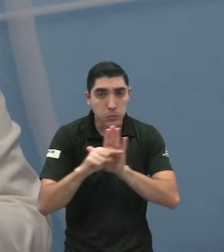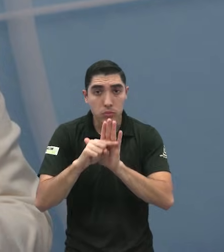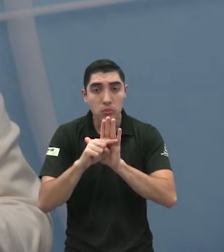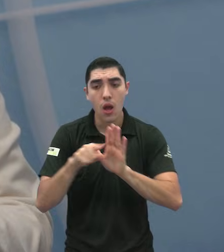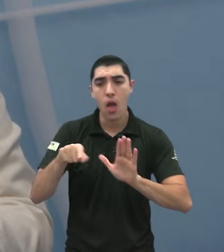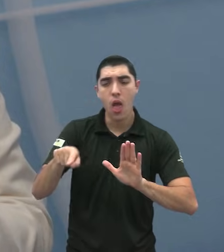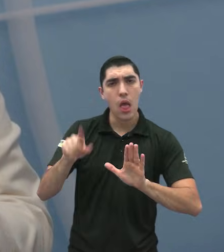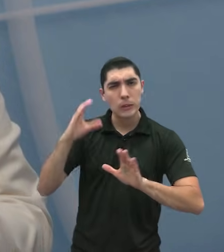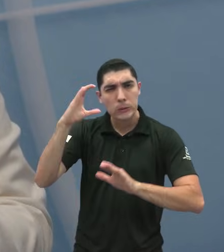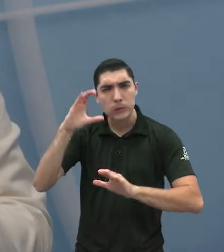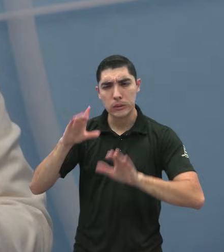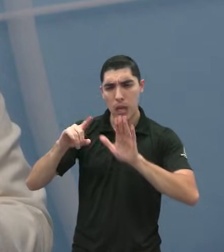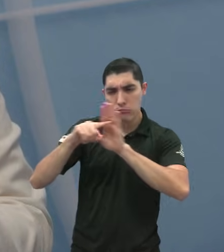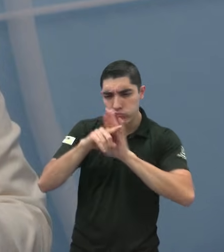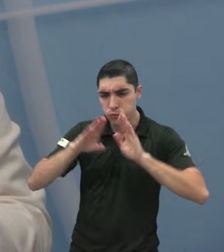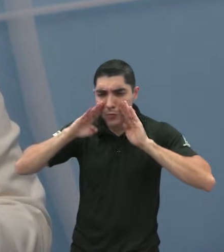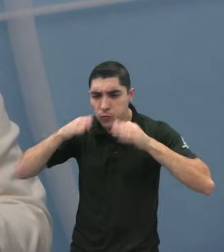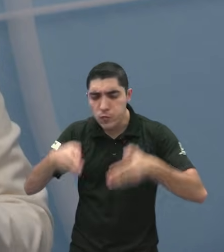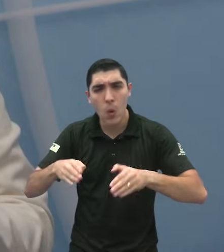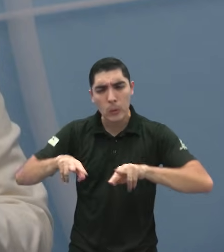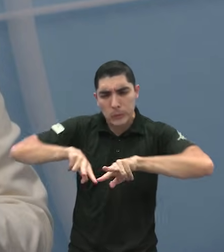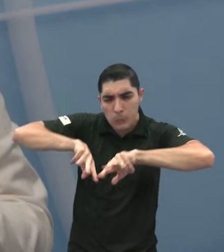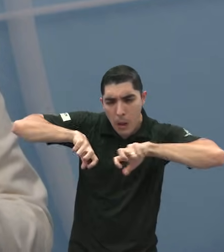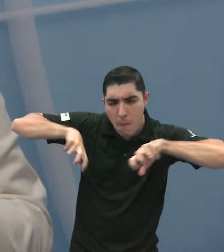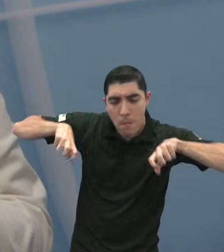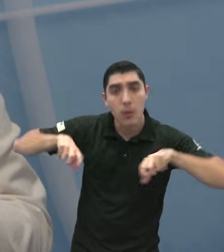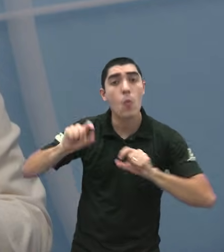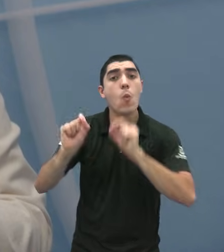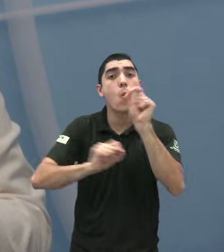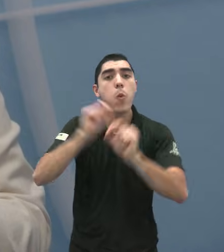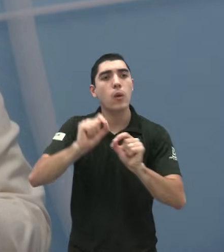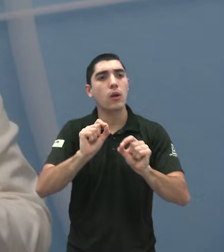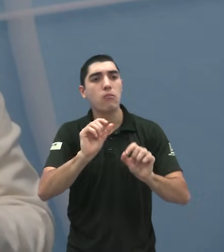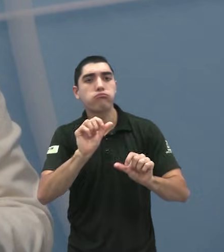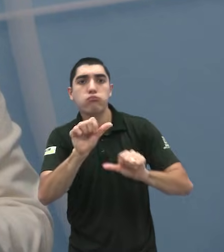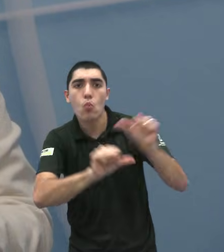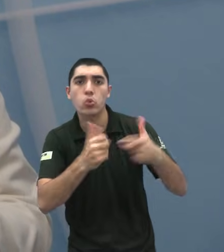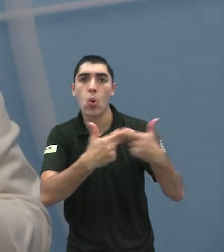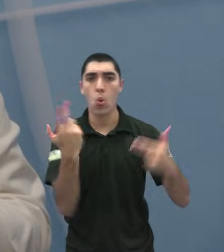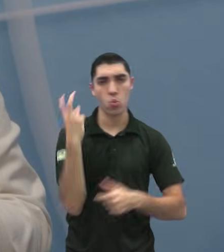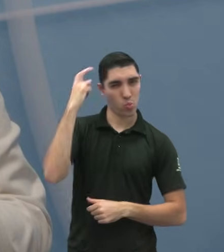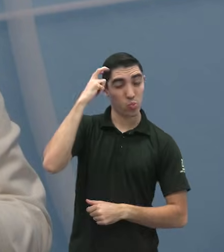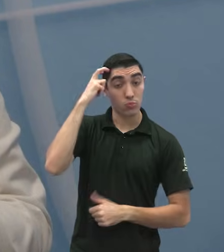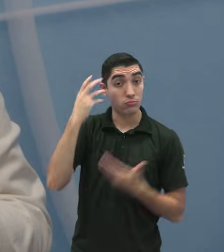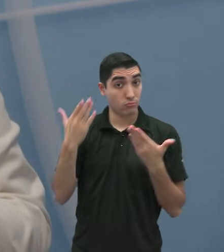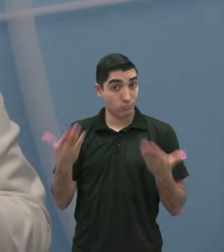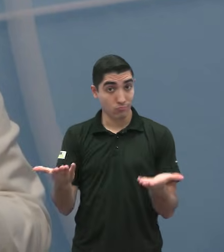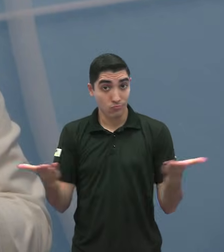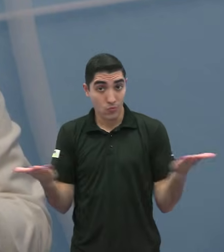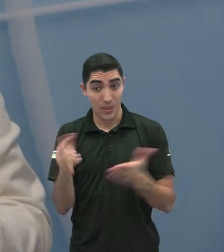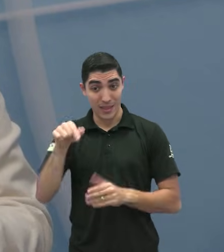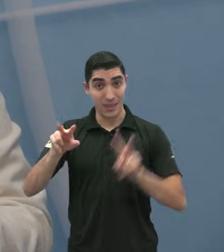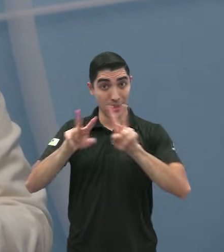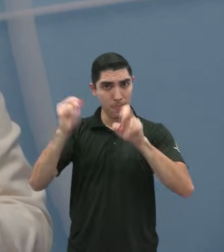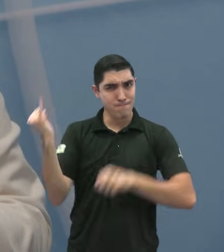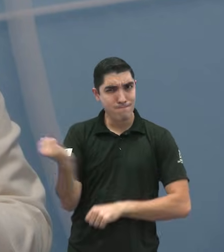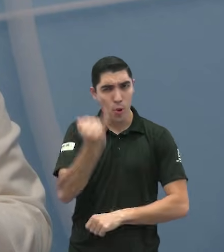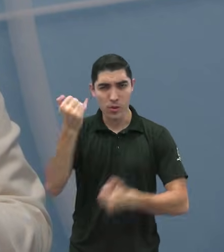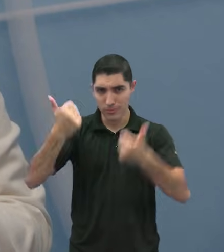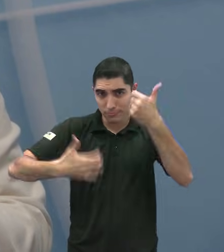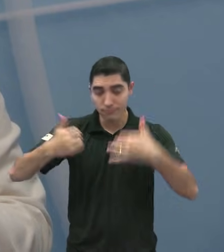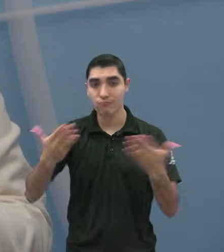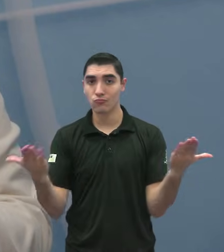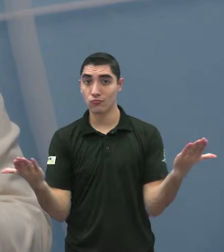refletir diferentes vivências e repertórios culturais? Para discutir esse tema tão importante,